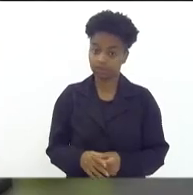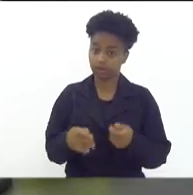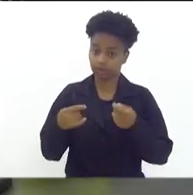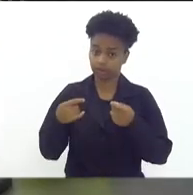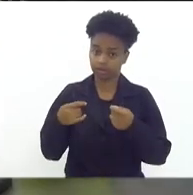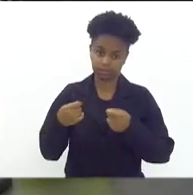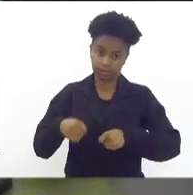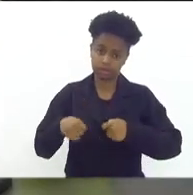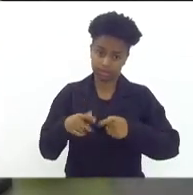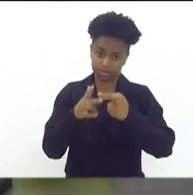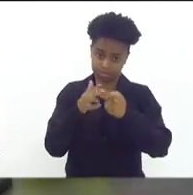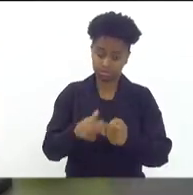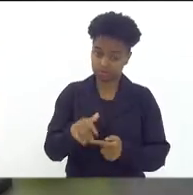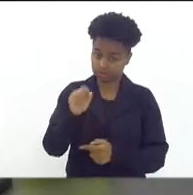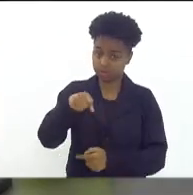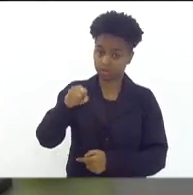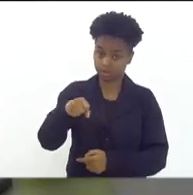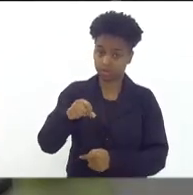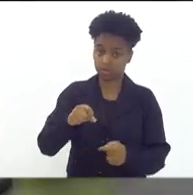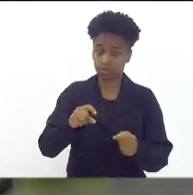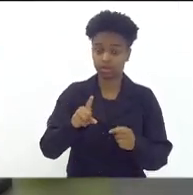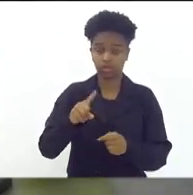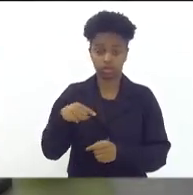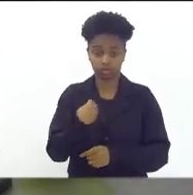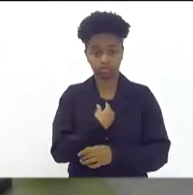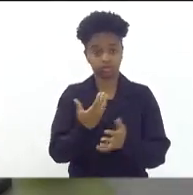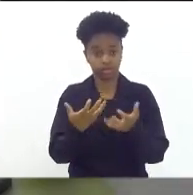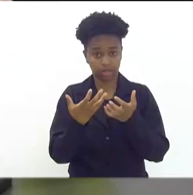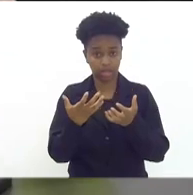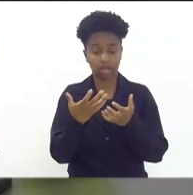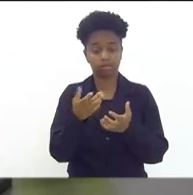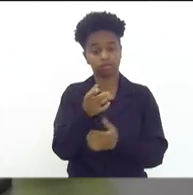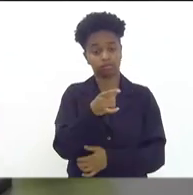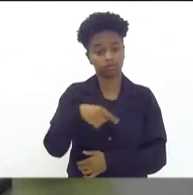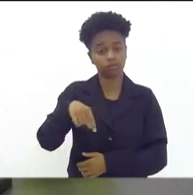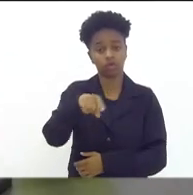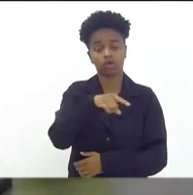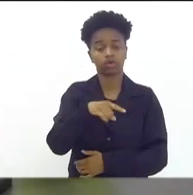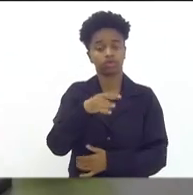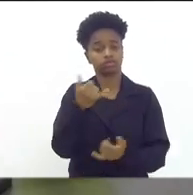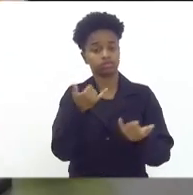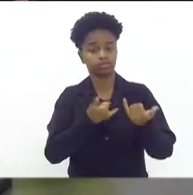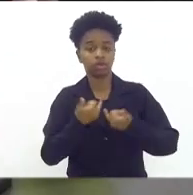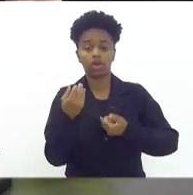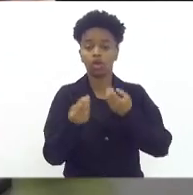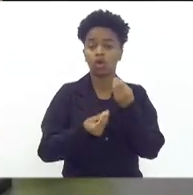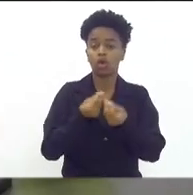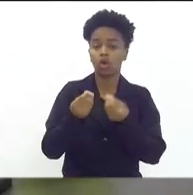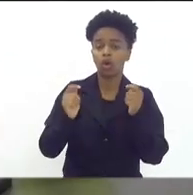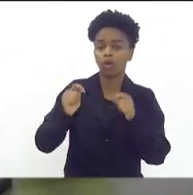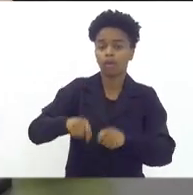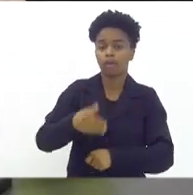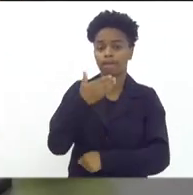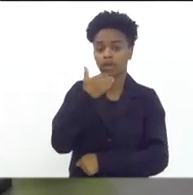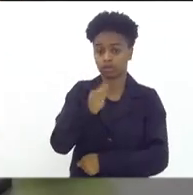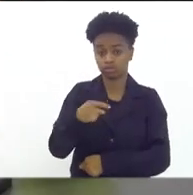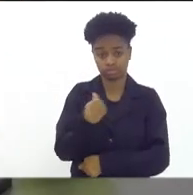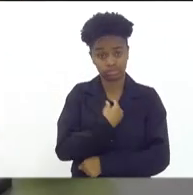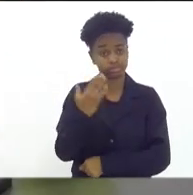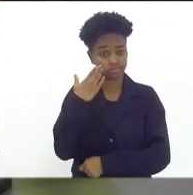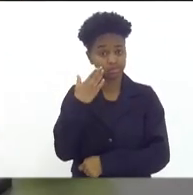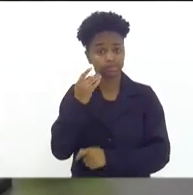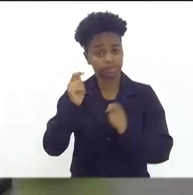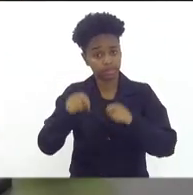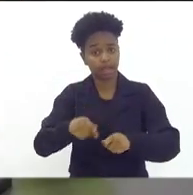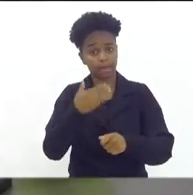necessários melhores vão vão ser sim e a gente quer ouvir de vossa excelências como a gente pode melhorar a gente sabe que pode a gente tá fazendo